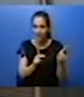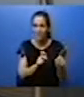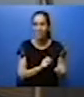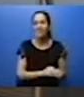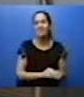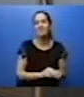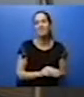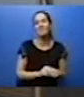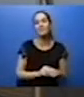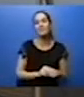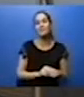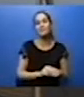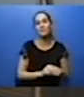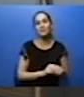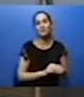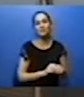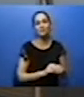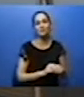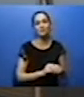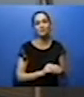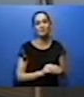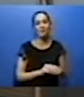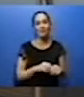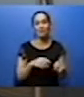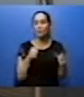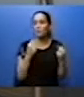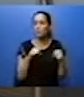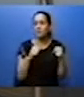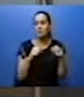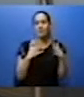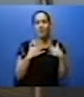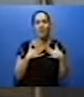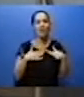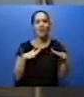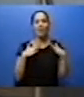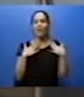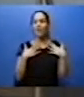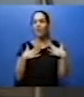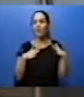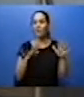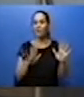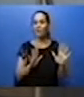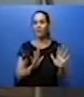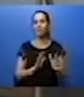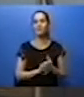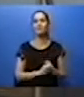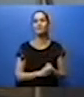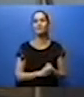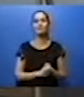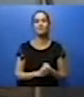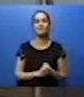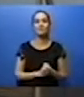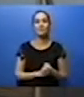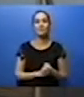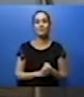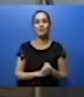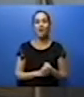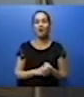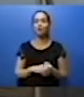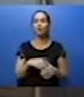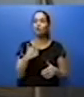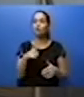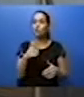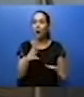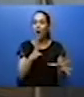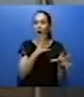e só e é tranquilidade de tranquilidade bom eu tomando adição e